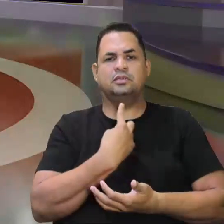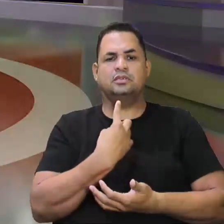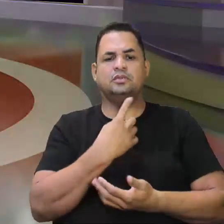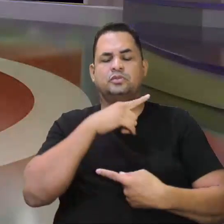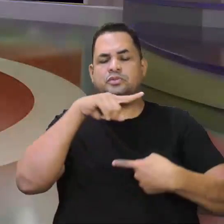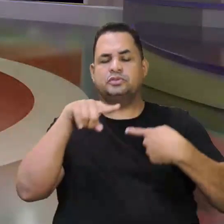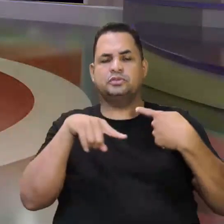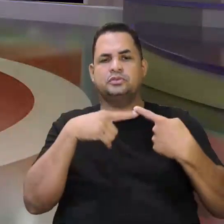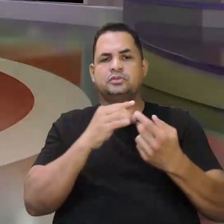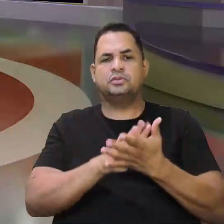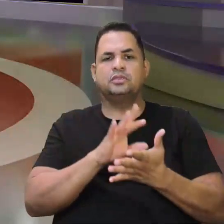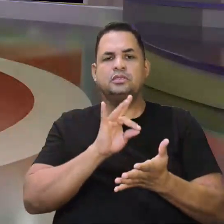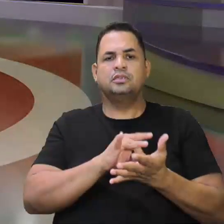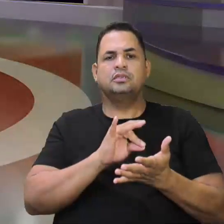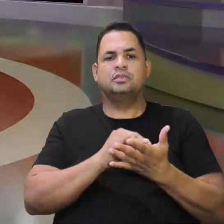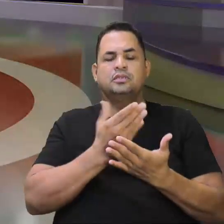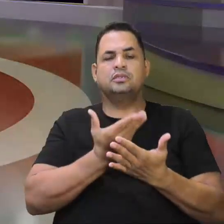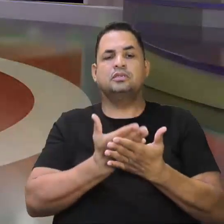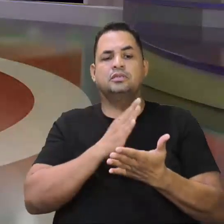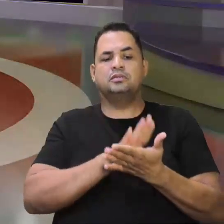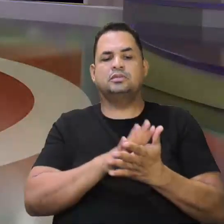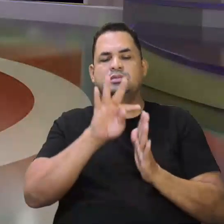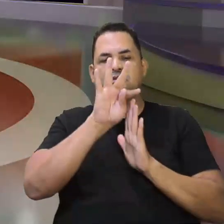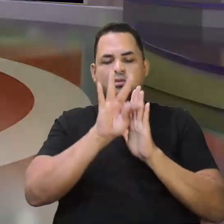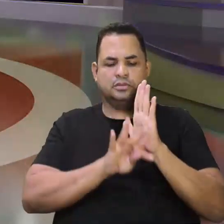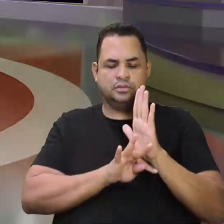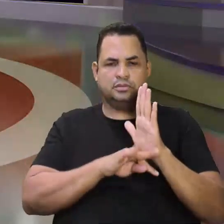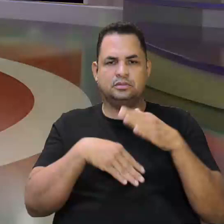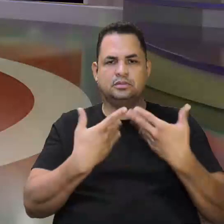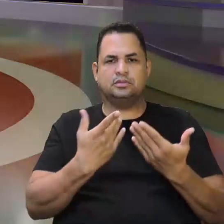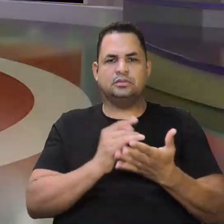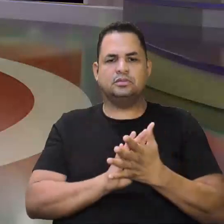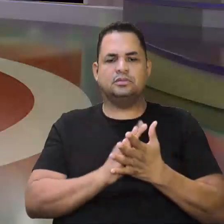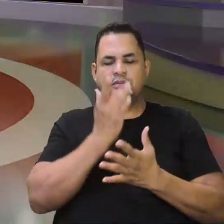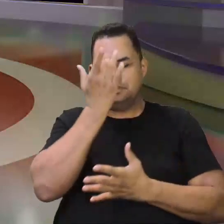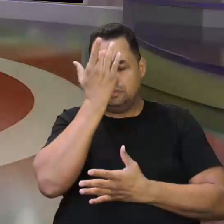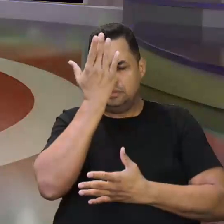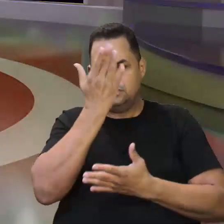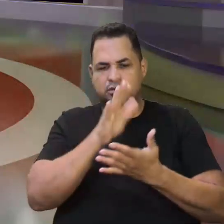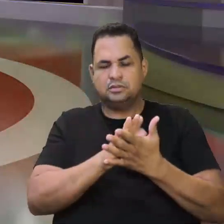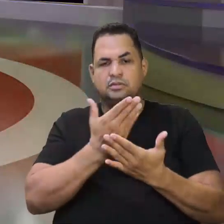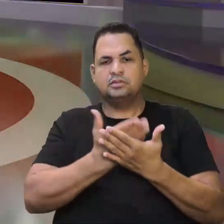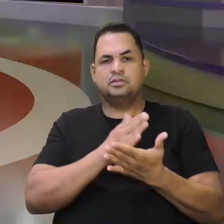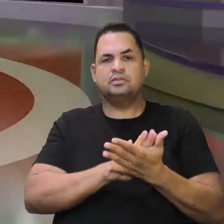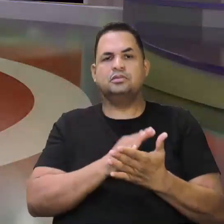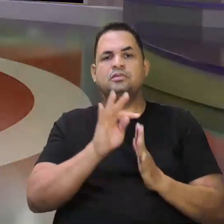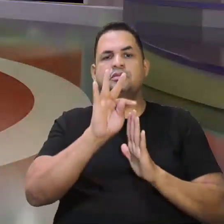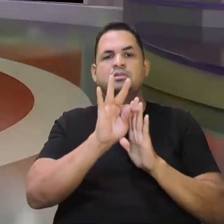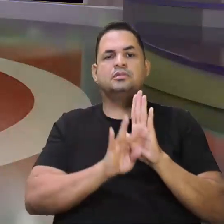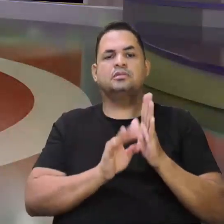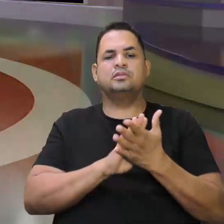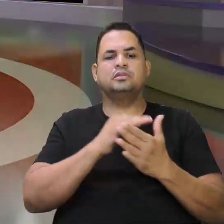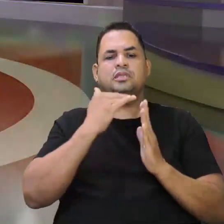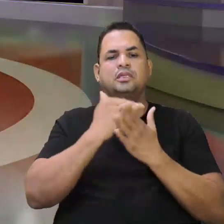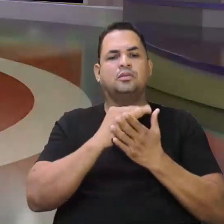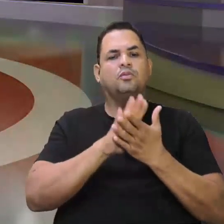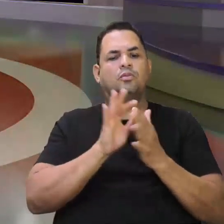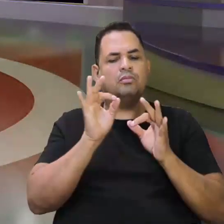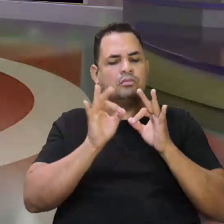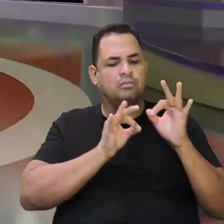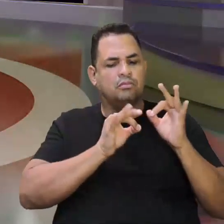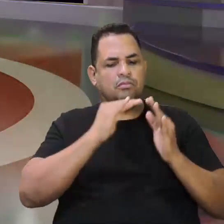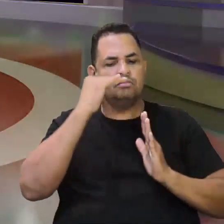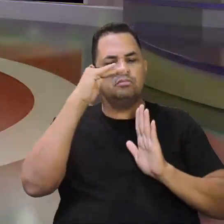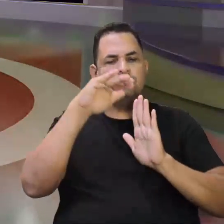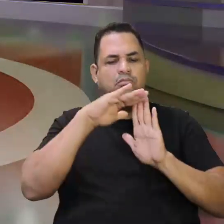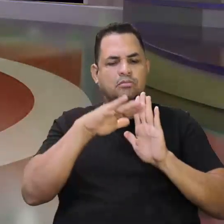o foco do Enem, na verdade, é o quê? Interpretação de texto. E para você facilitar a sua interpretação de texto, existe alguns passo a passo para